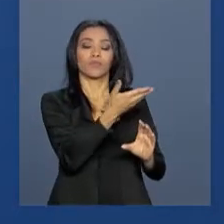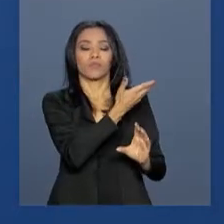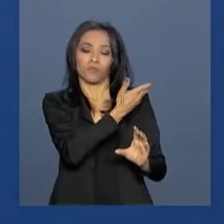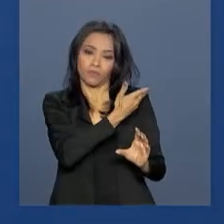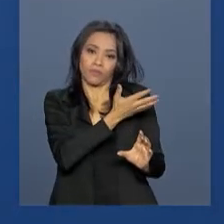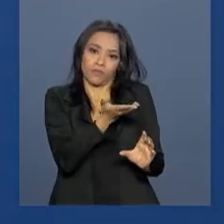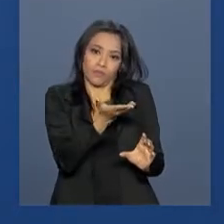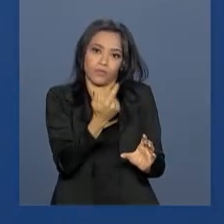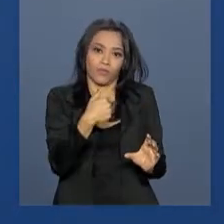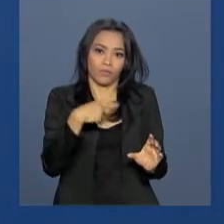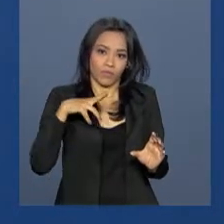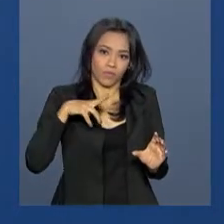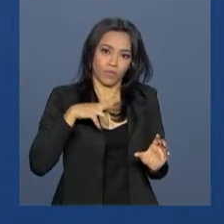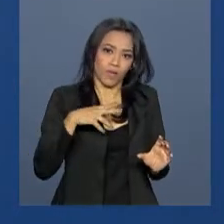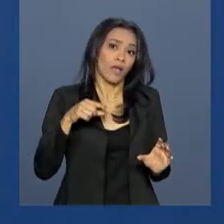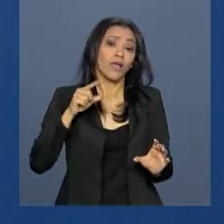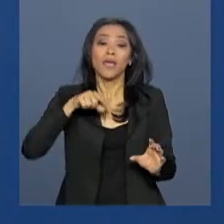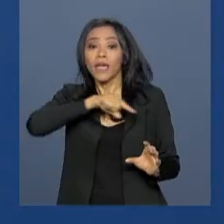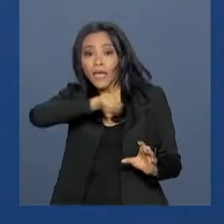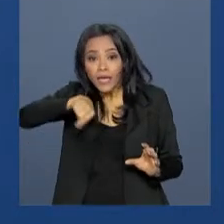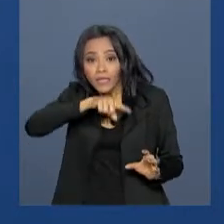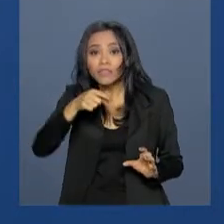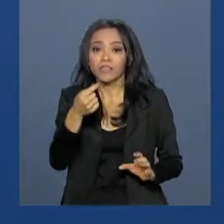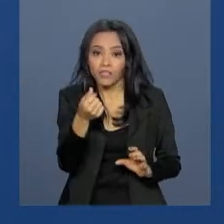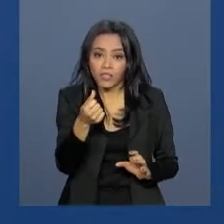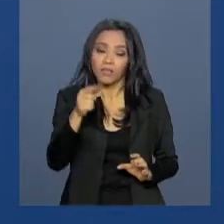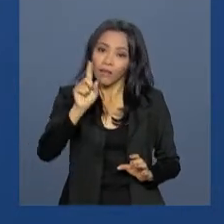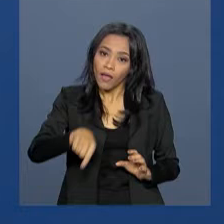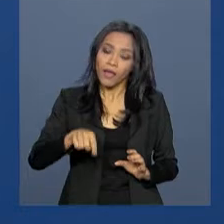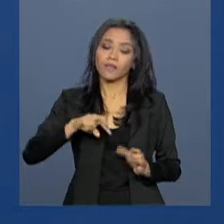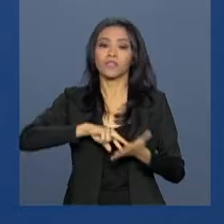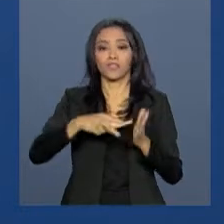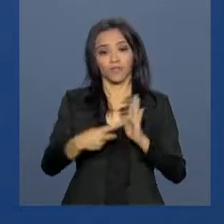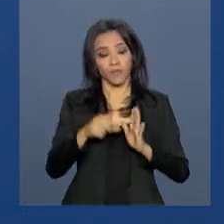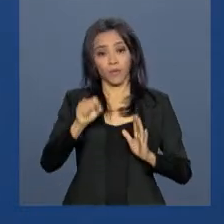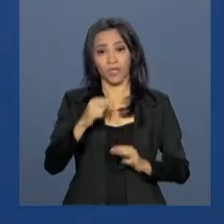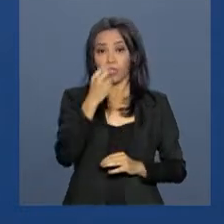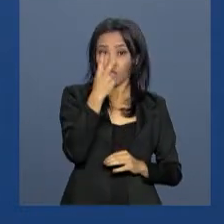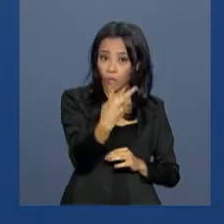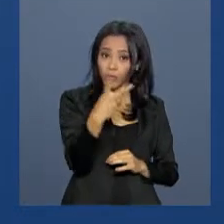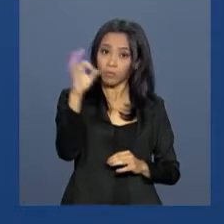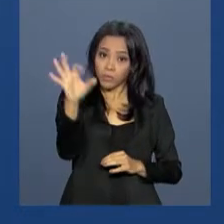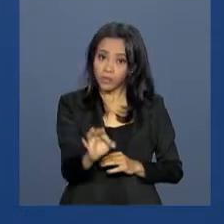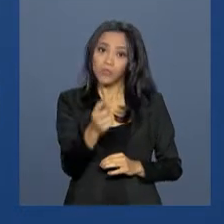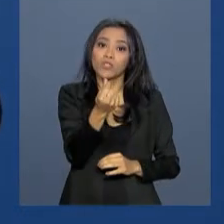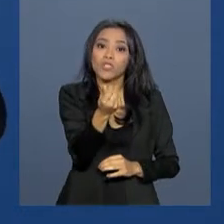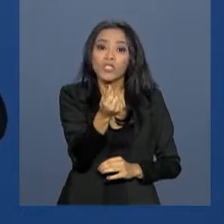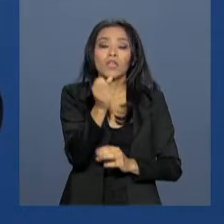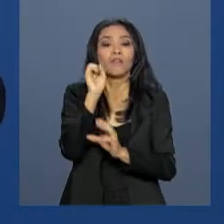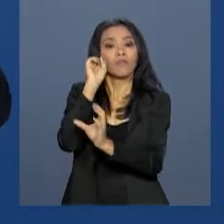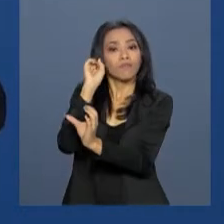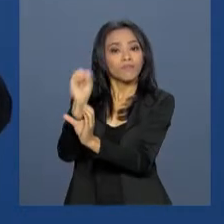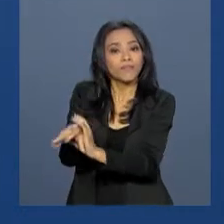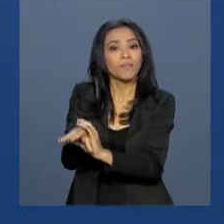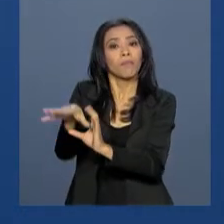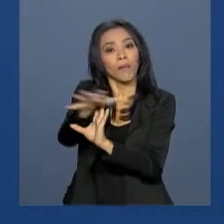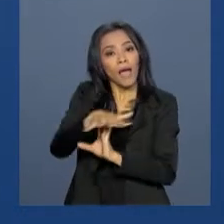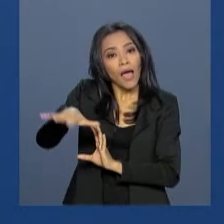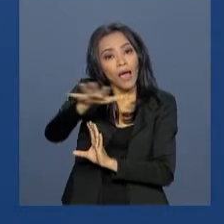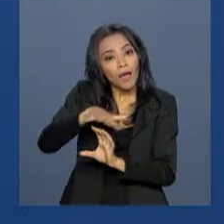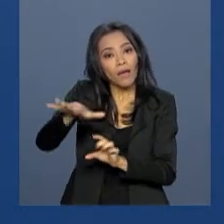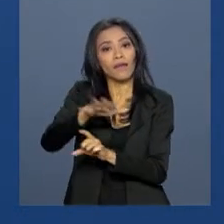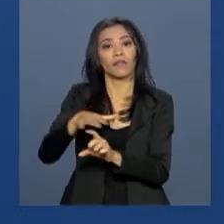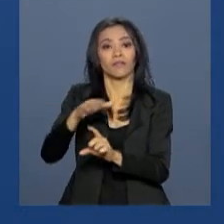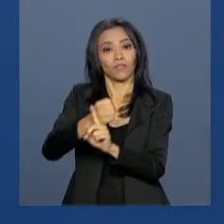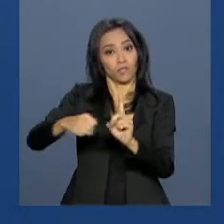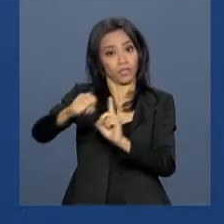público. Equivale a 2% daquele dinheiro depositado para a ação social no Banco Central.